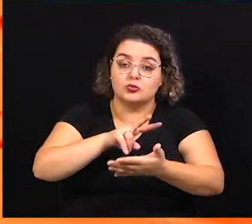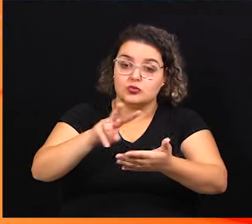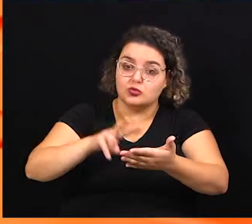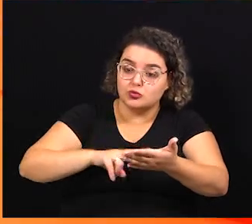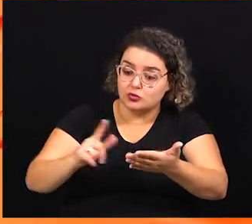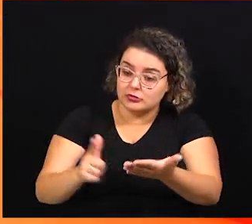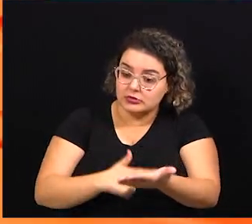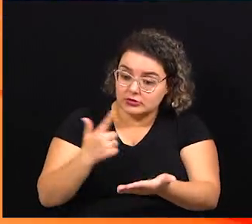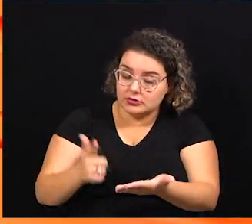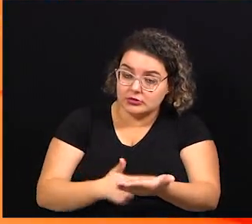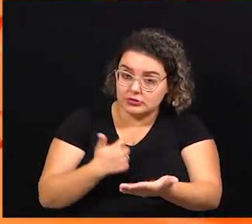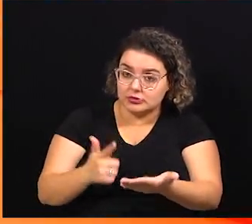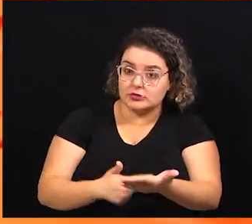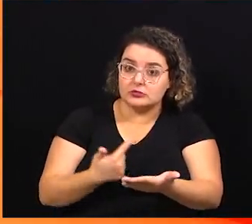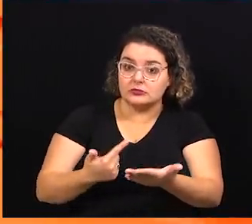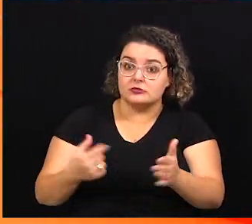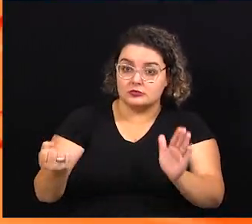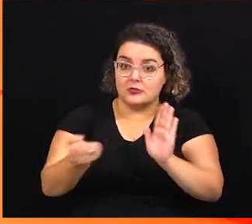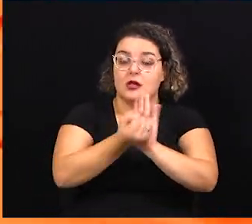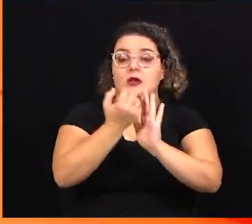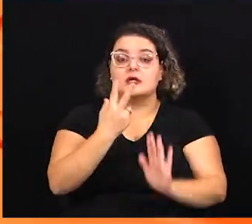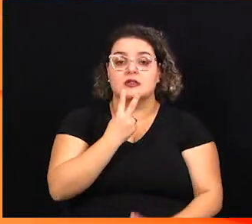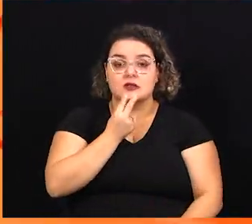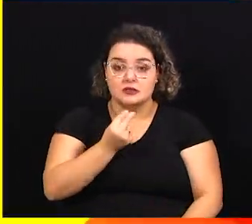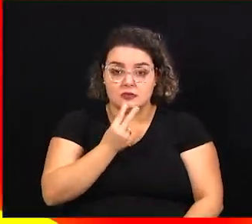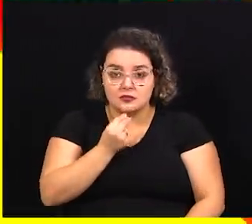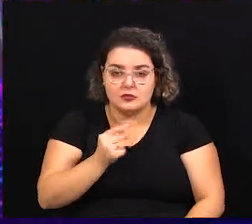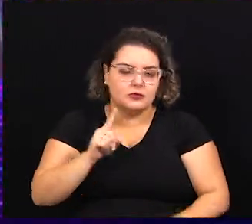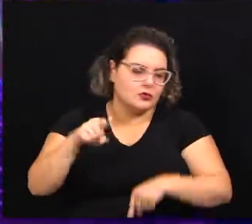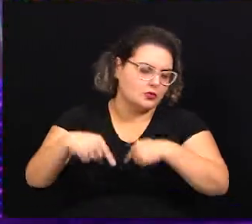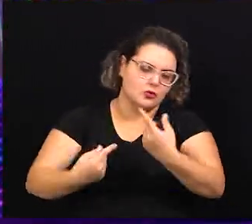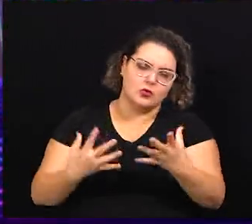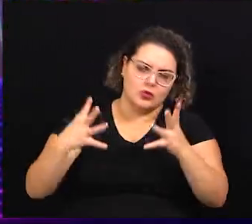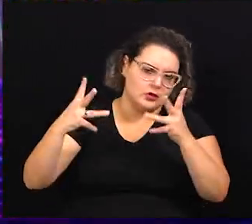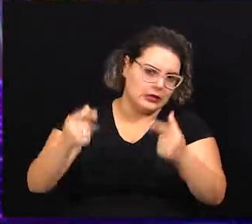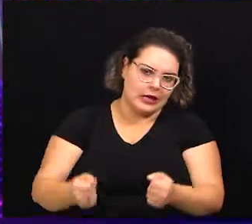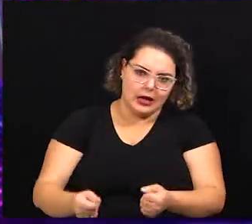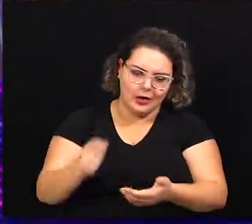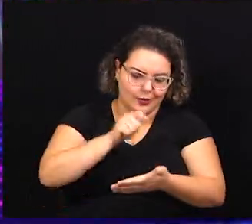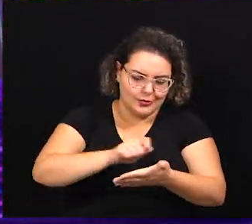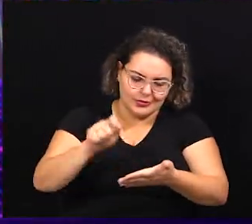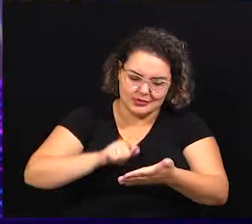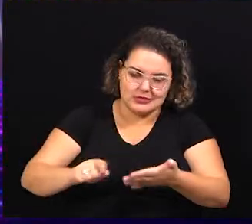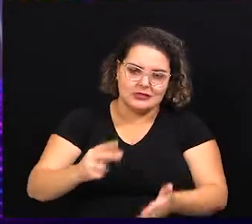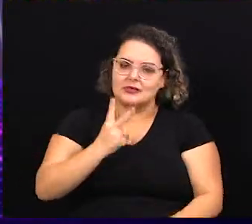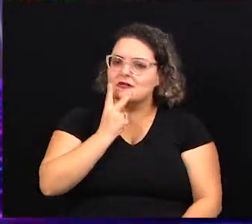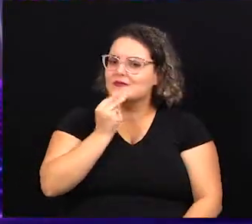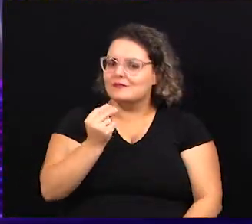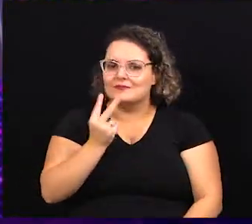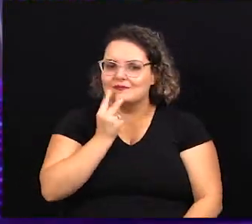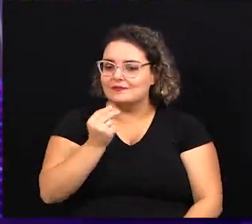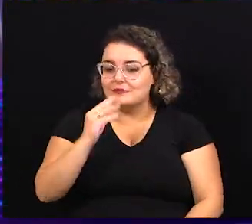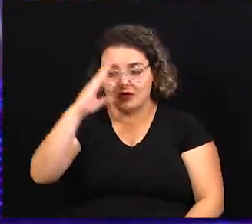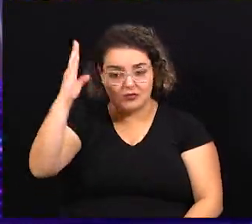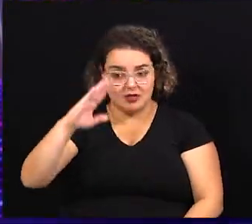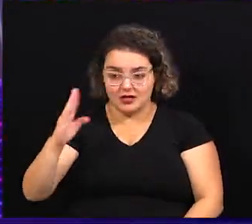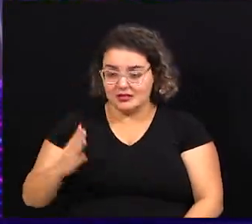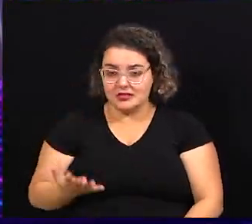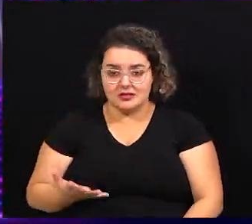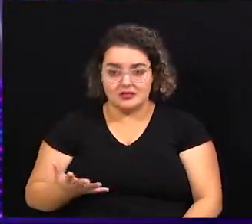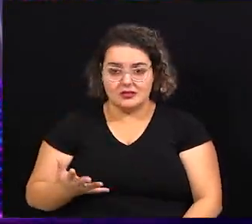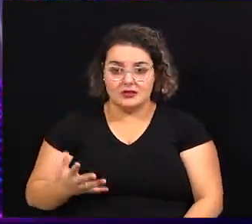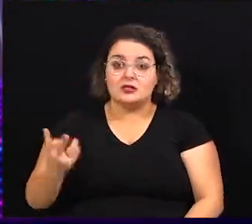inspirações, né, dos livros que eu li. Um que me marcou bastante foi esse de Machado, não só esse, né, toda a obra de Machado é uma